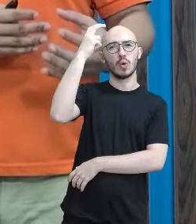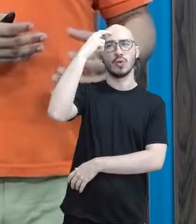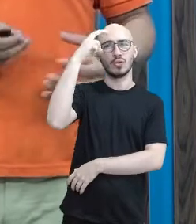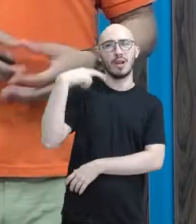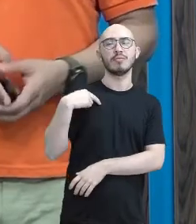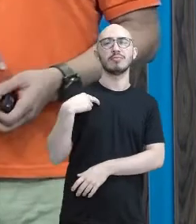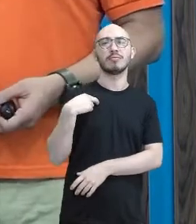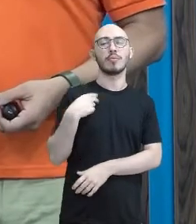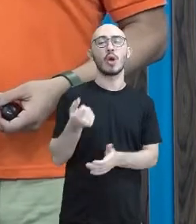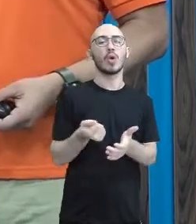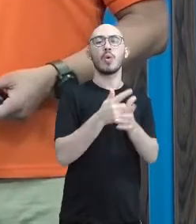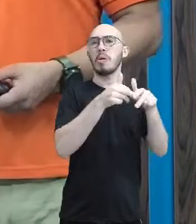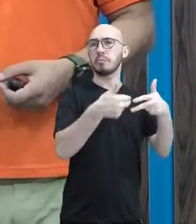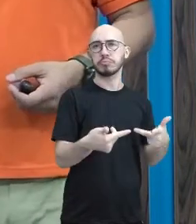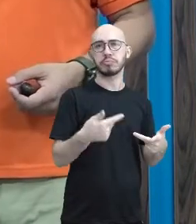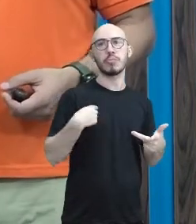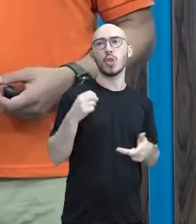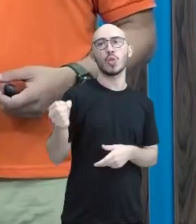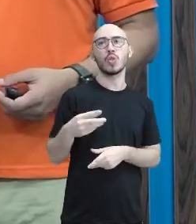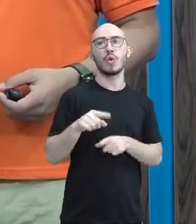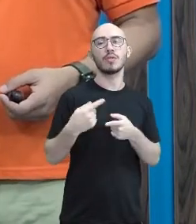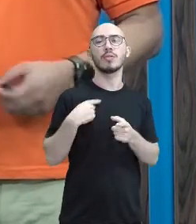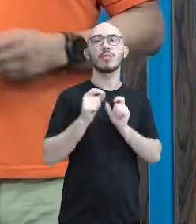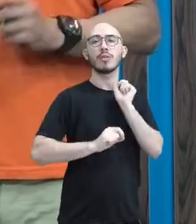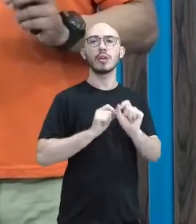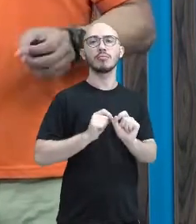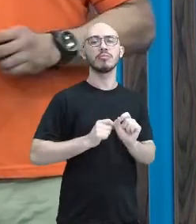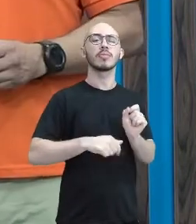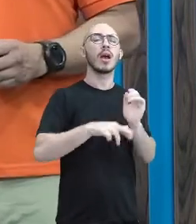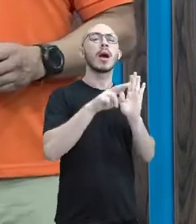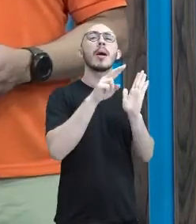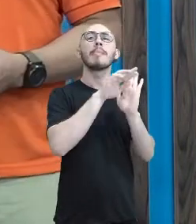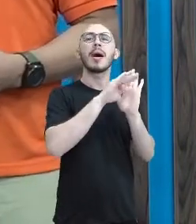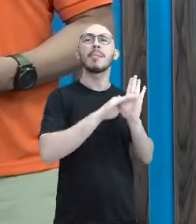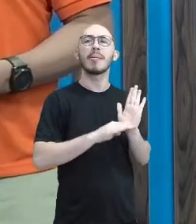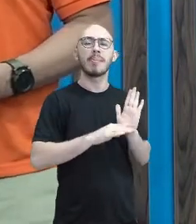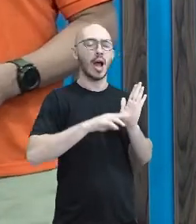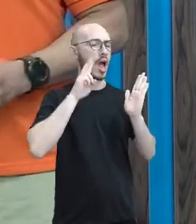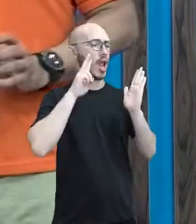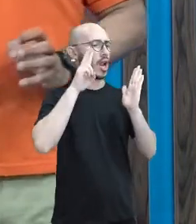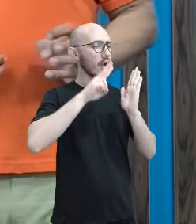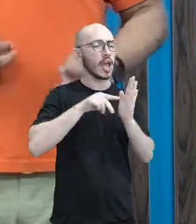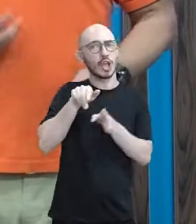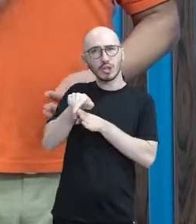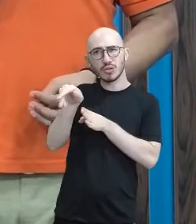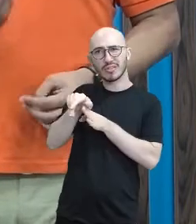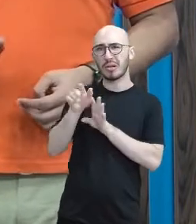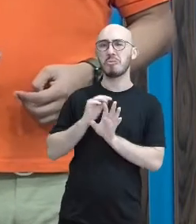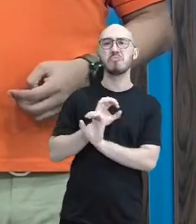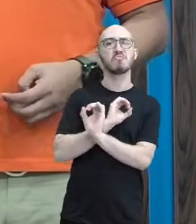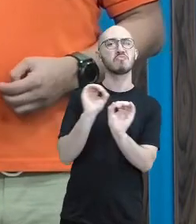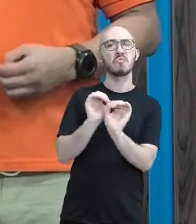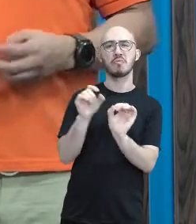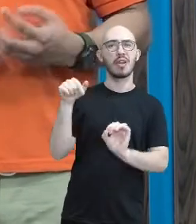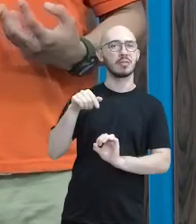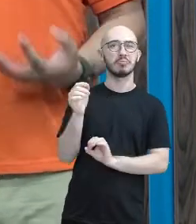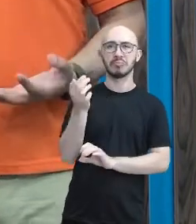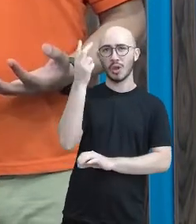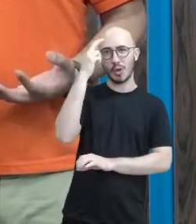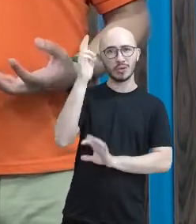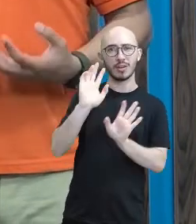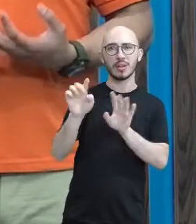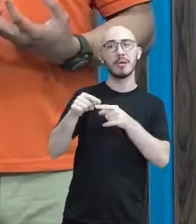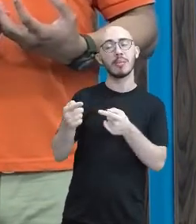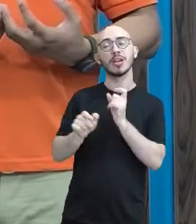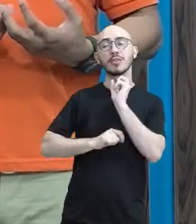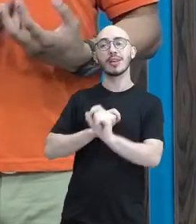um negócio novo. A gente chega lá, bota na tomada e fica vendo a luzinha piscar e vai traquinando no bagulho lá, né? Mas isso quando se refere a